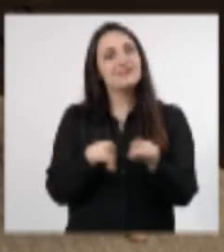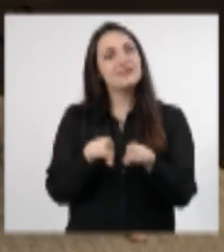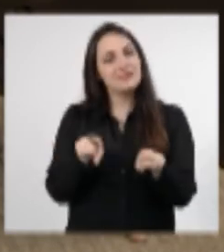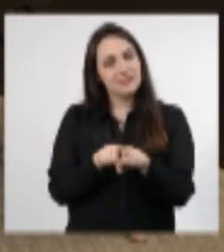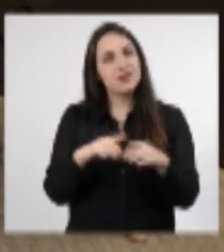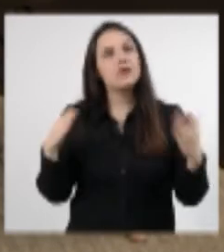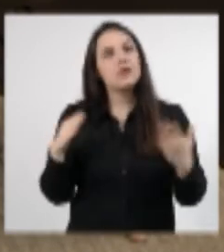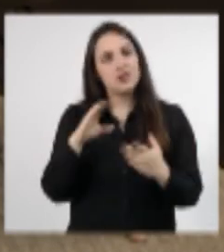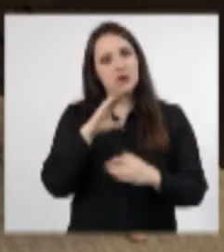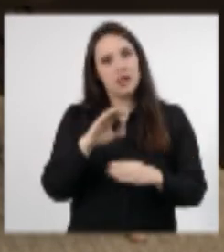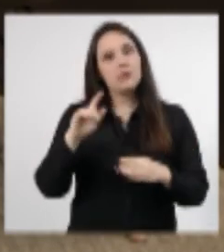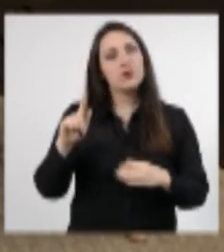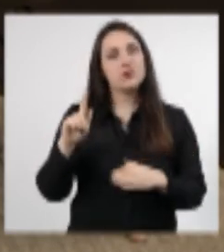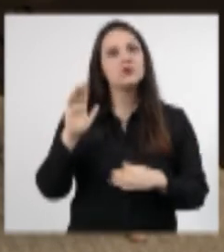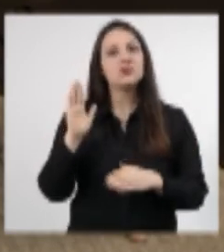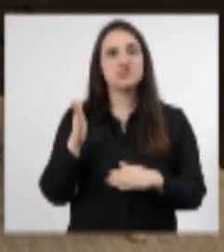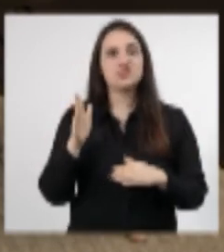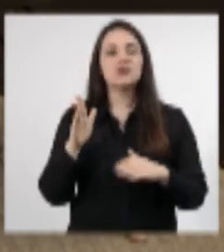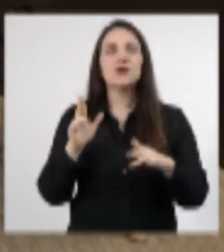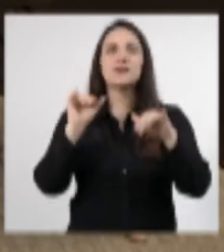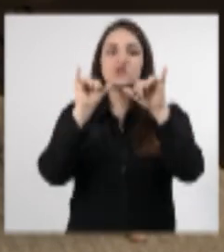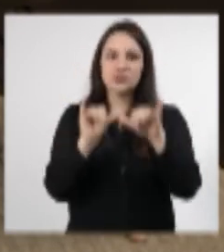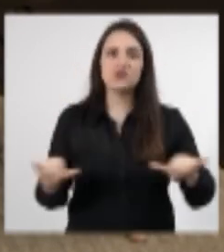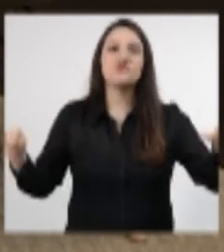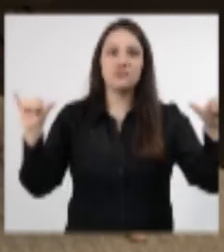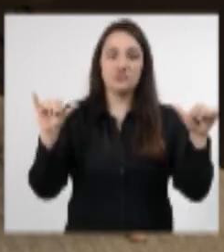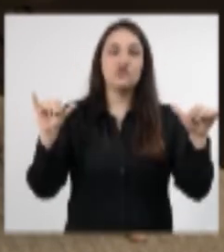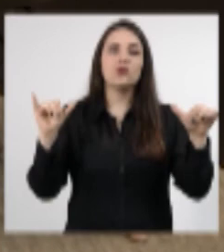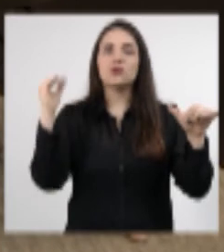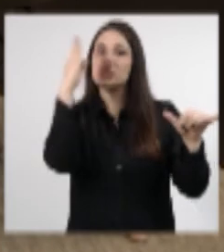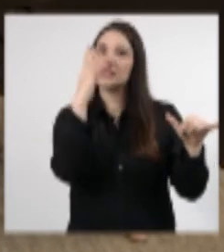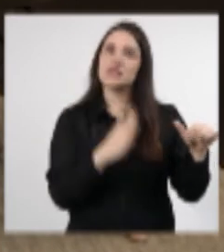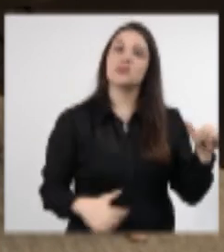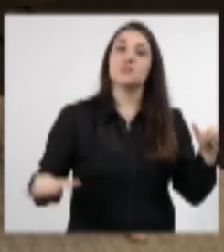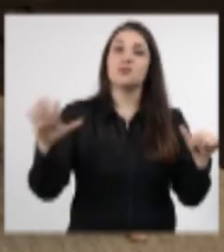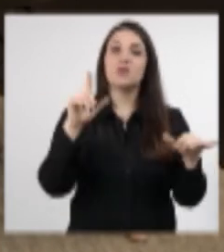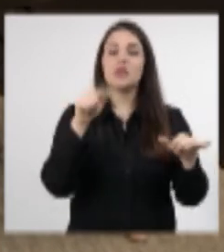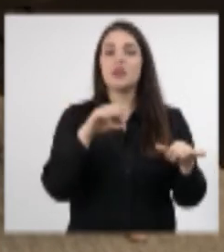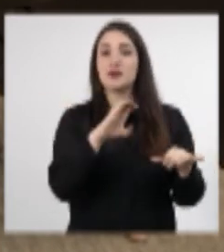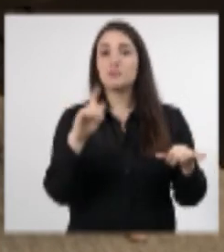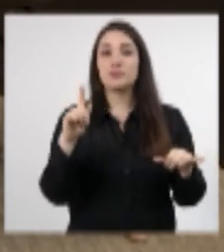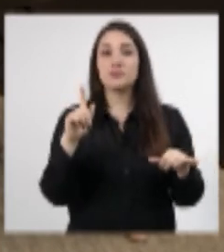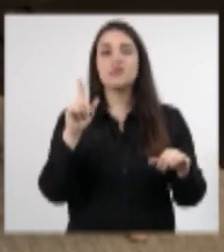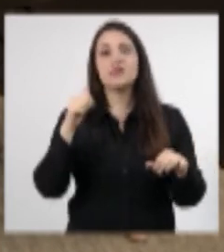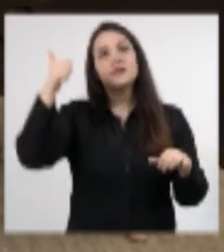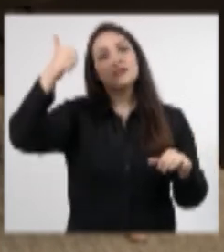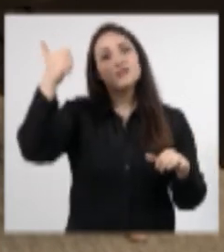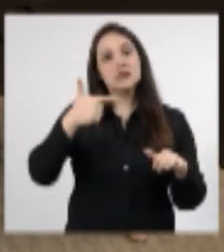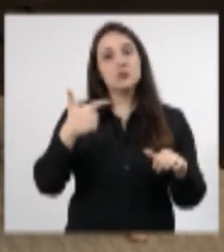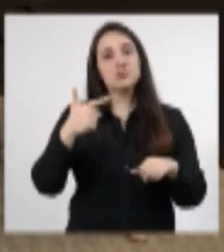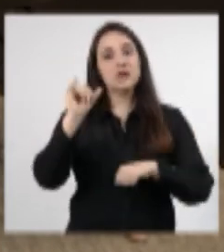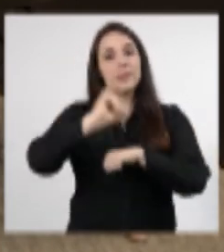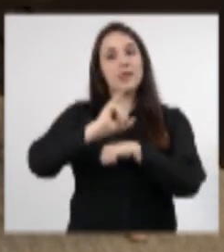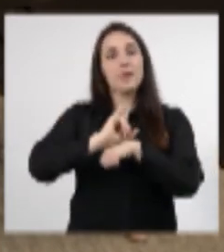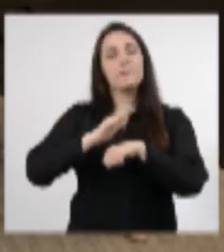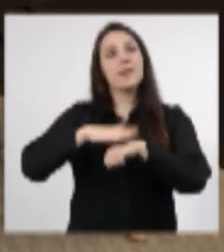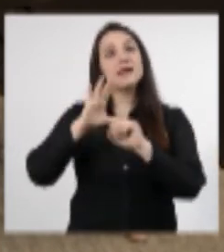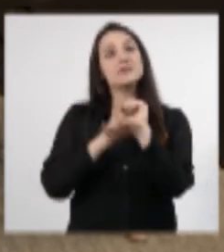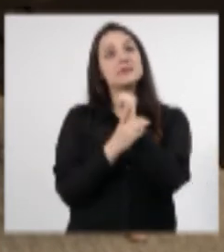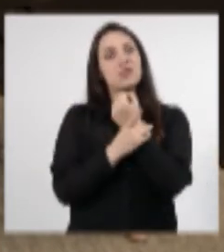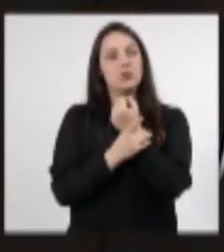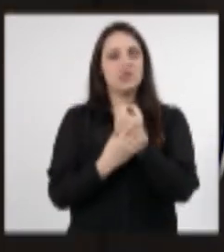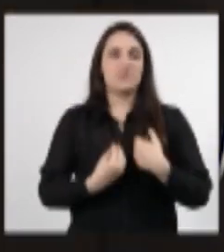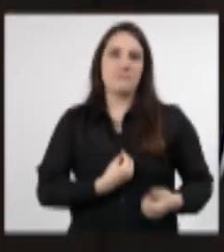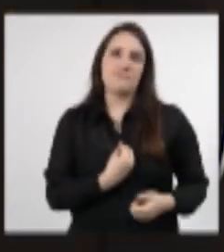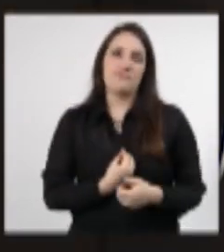Grande, conforme divulgado recentemente por um veículo de comunicação nacional, é considerada a segunda capital mais segura para se